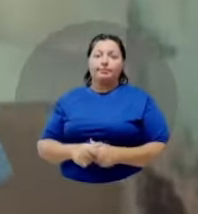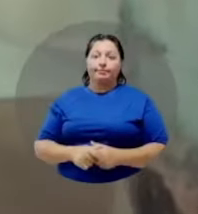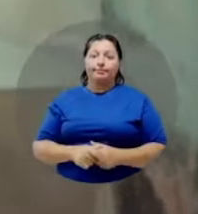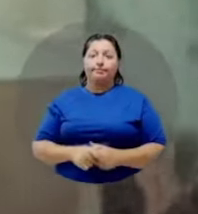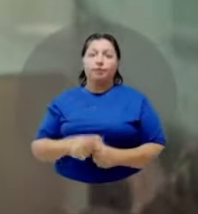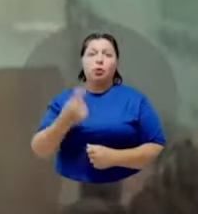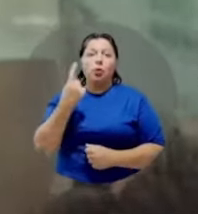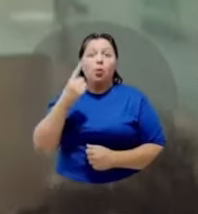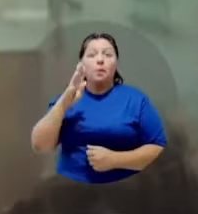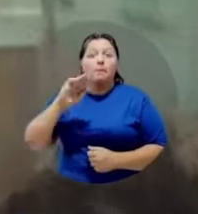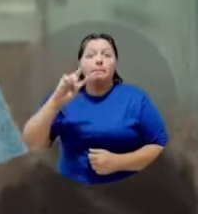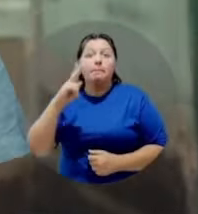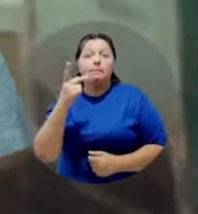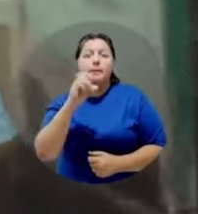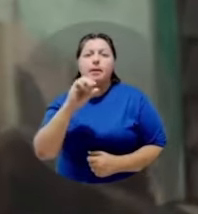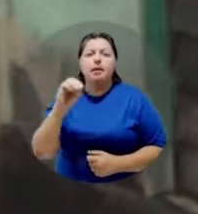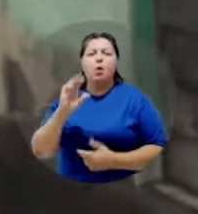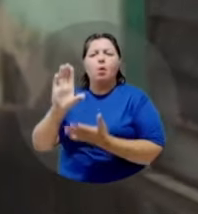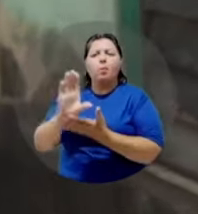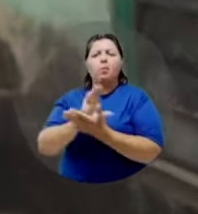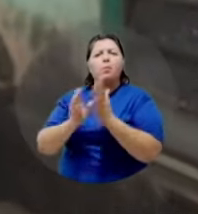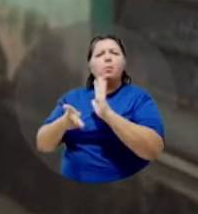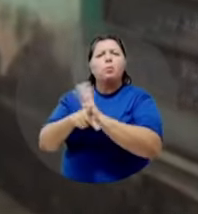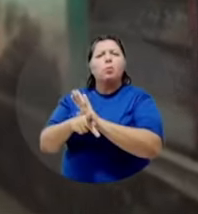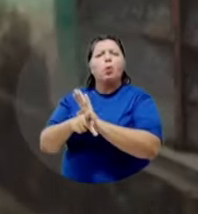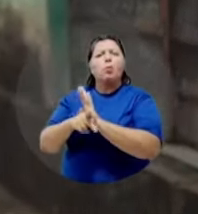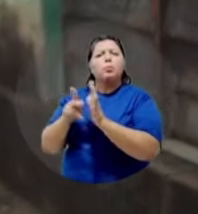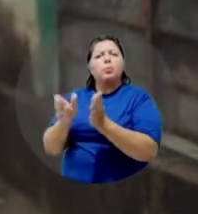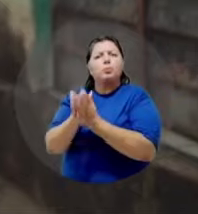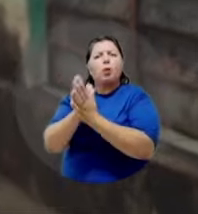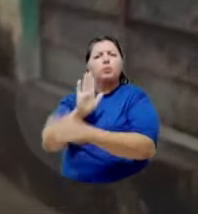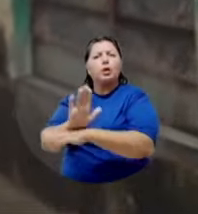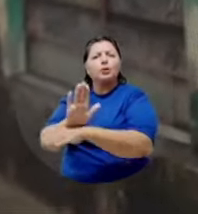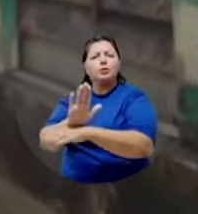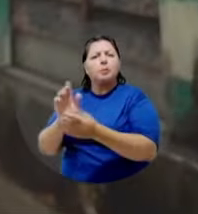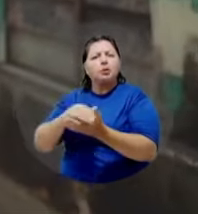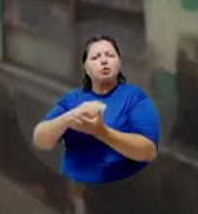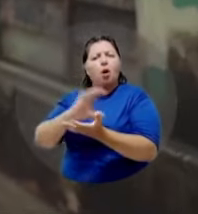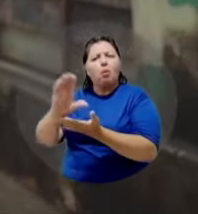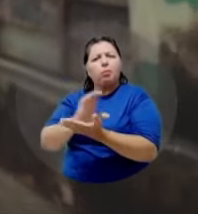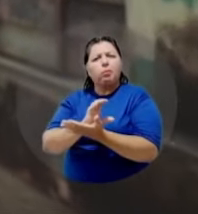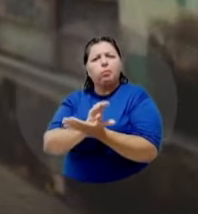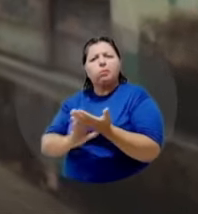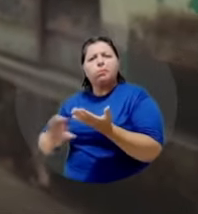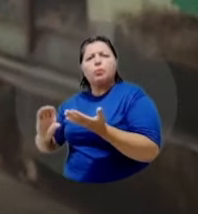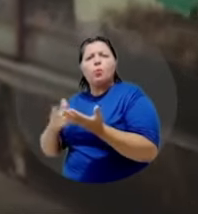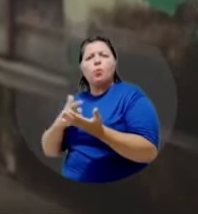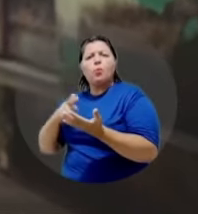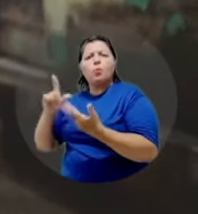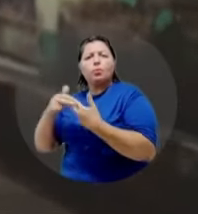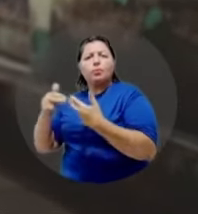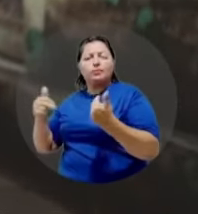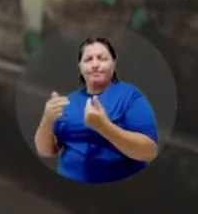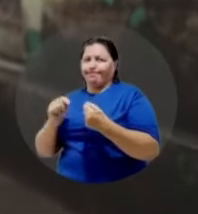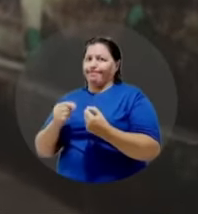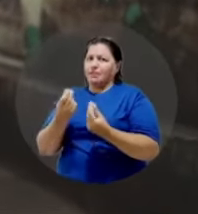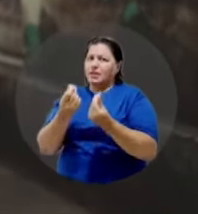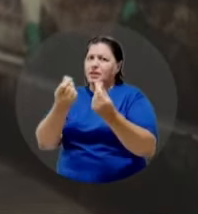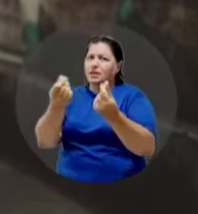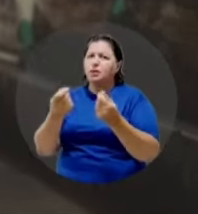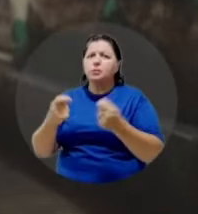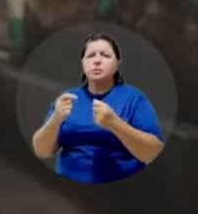fome. Mais de R$1 bilhão do Fundo de Combate à Pobreza foram desviados para outras finalidades. E todo esse